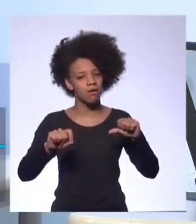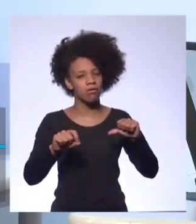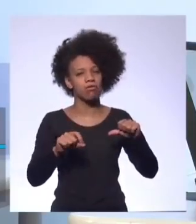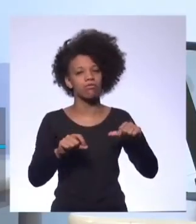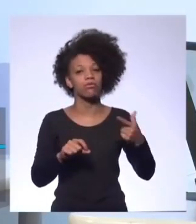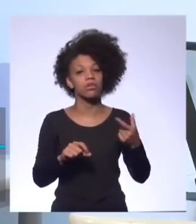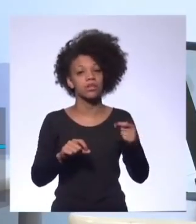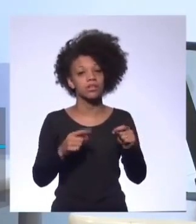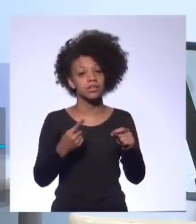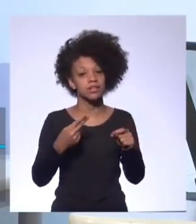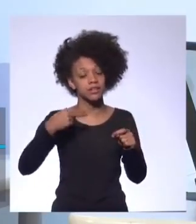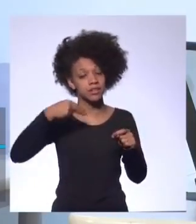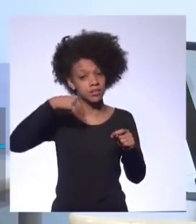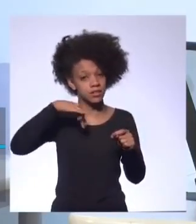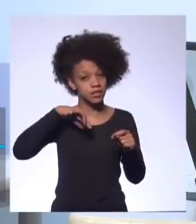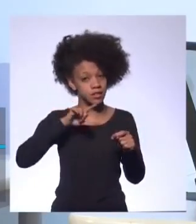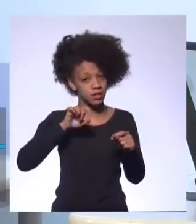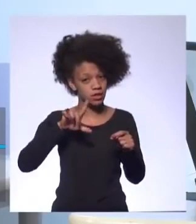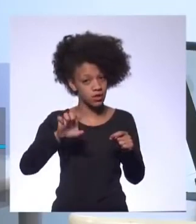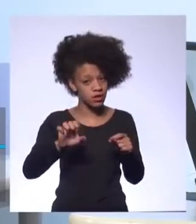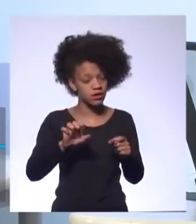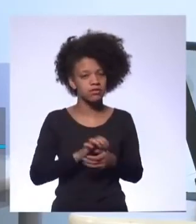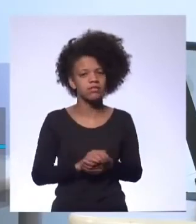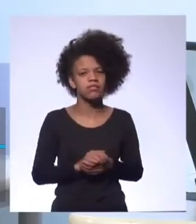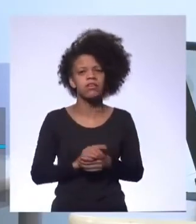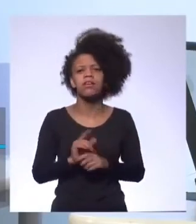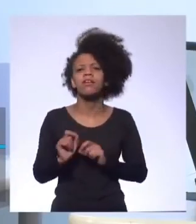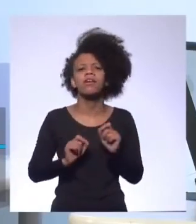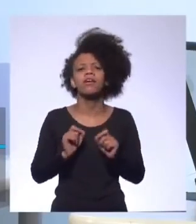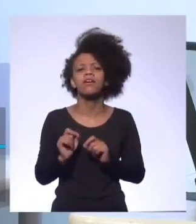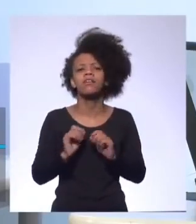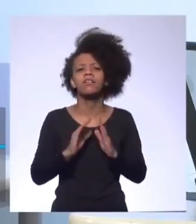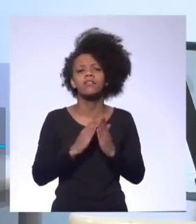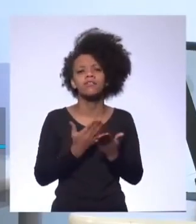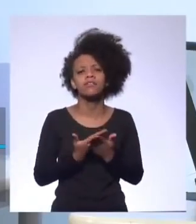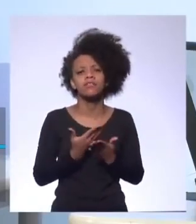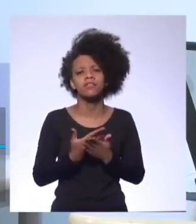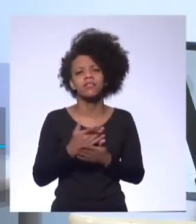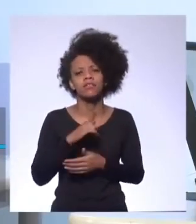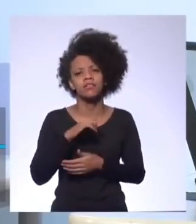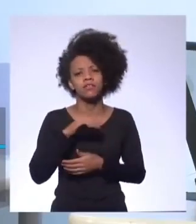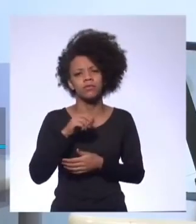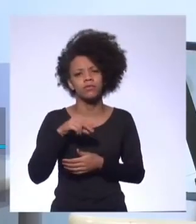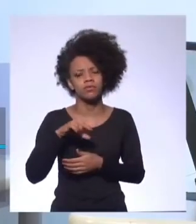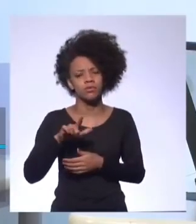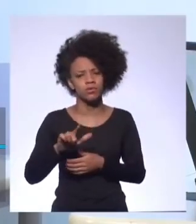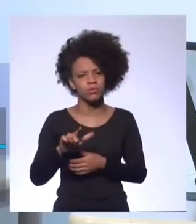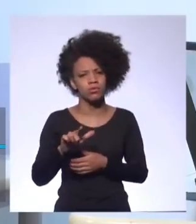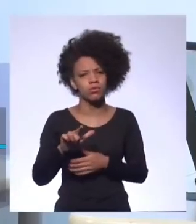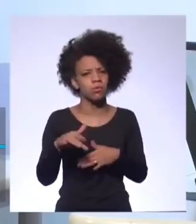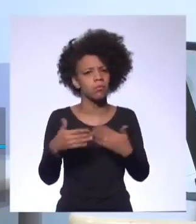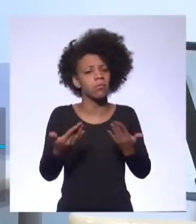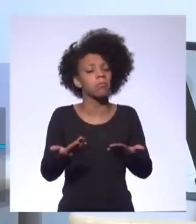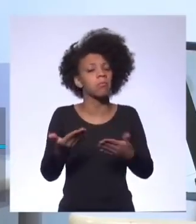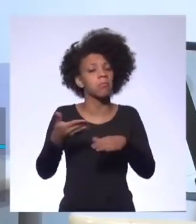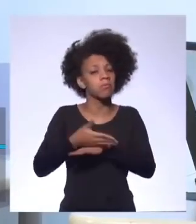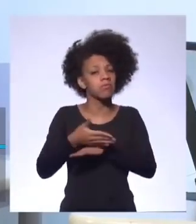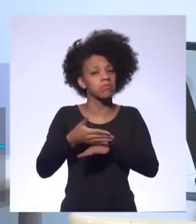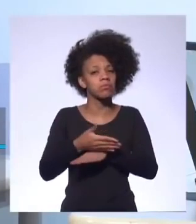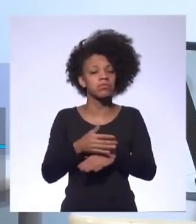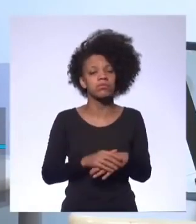só. Ah, tem professores aqui. Cadê a galera do Leonor Quadros? Bora aparecer, hein,